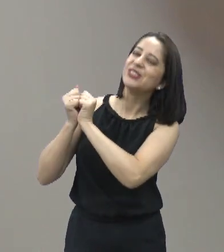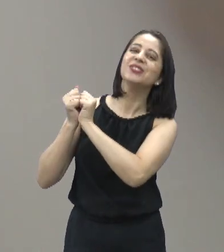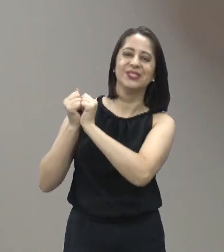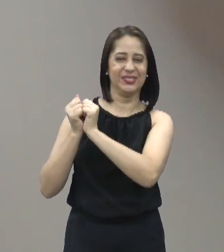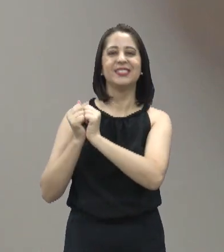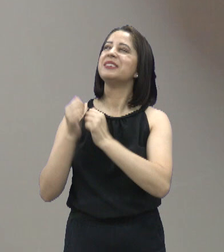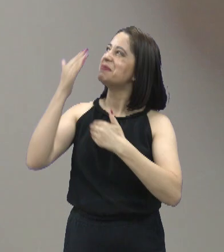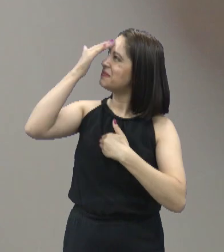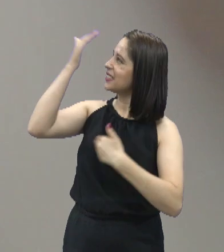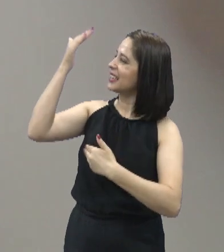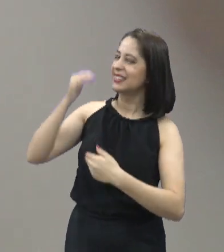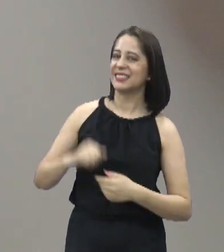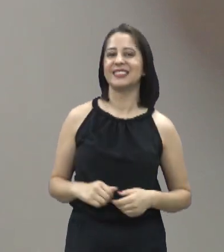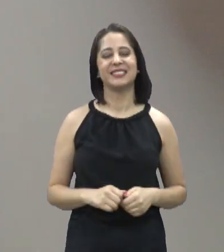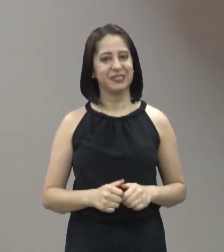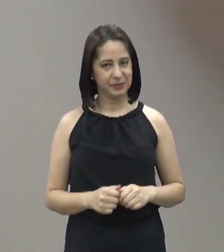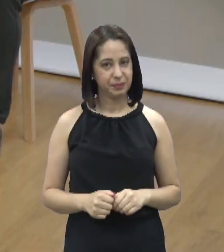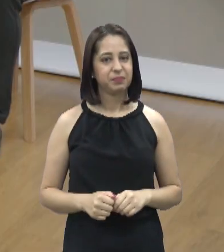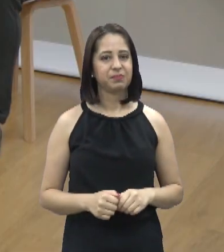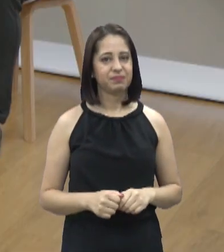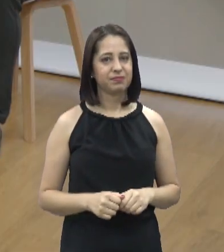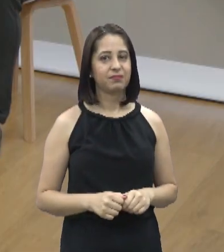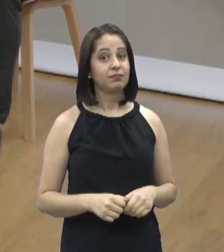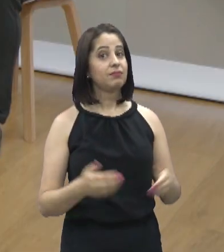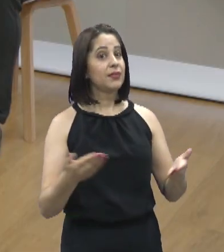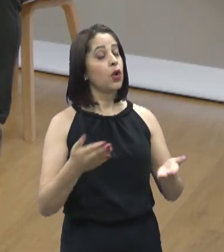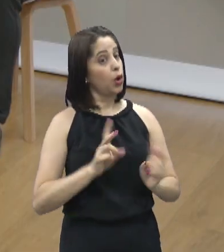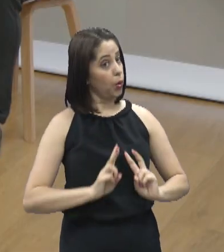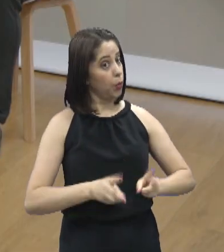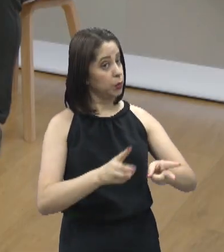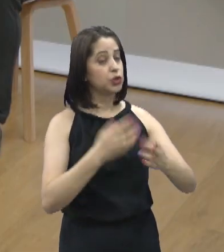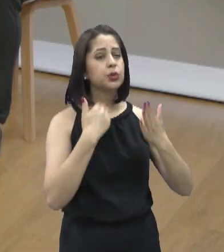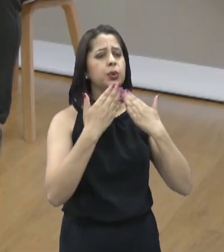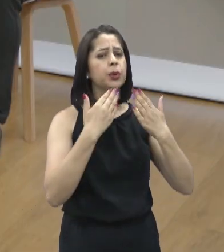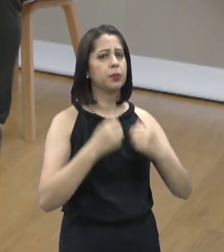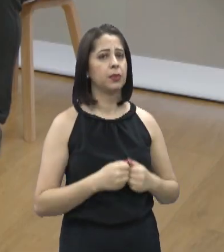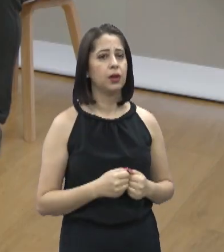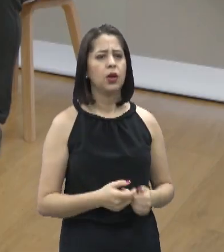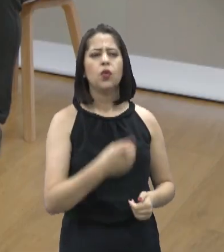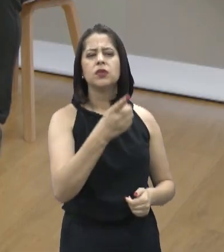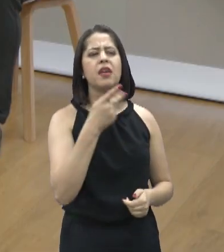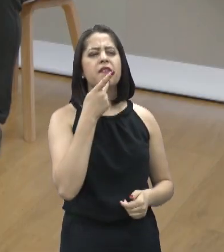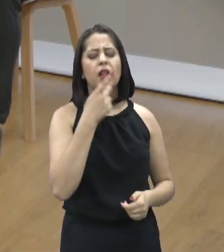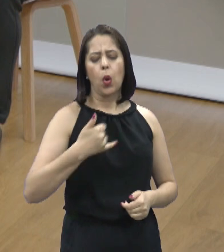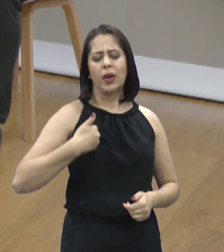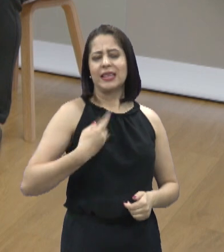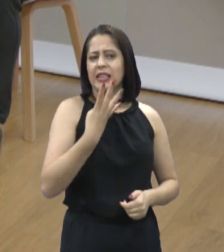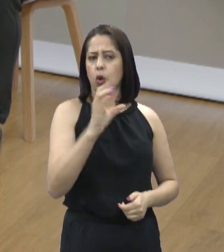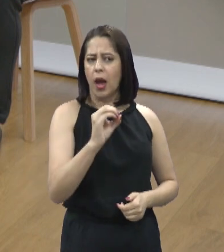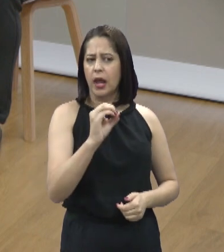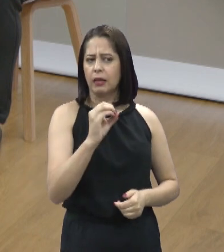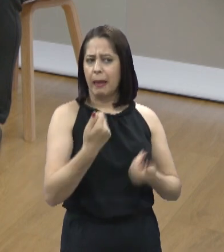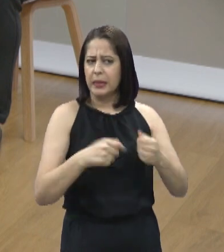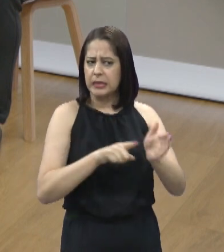participação aqui. Doutor, de volta à nossa conversa, você falou 40 anos a mamografia, mas em